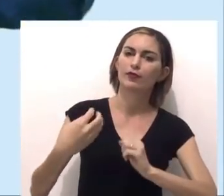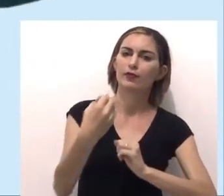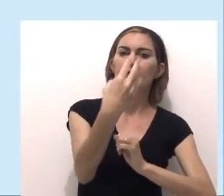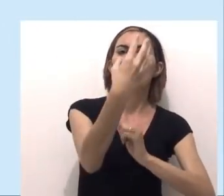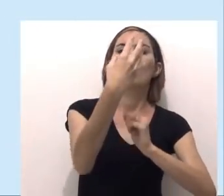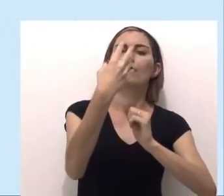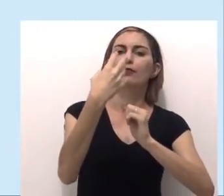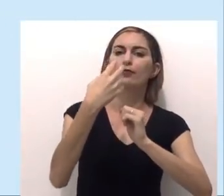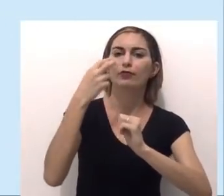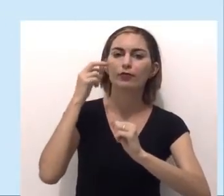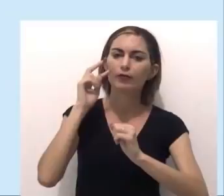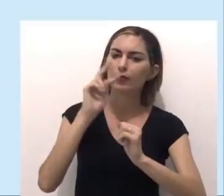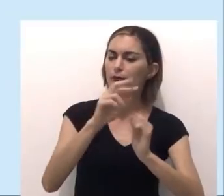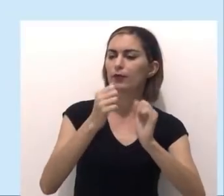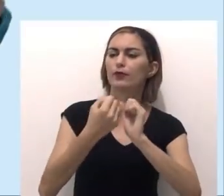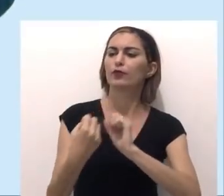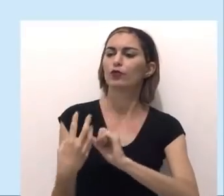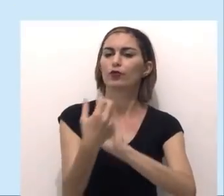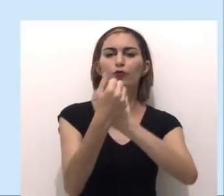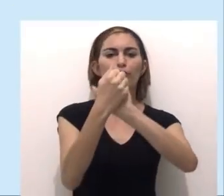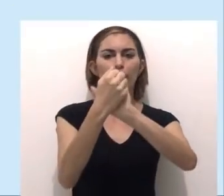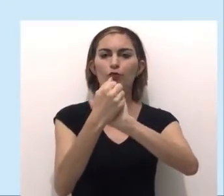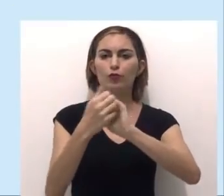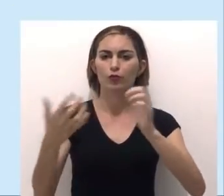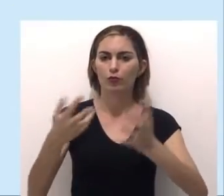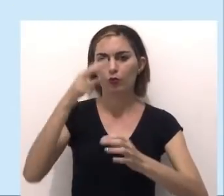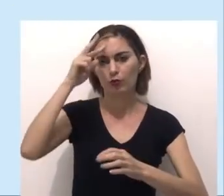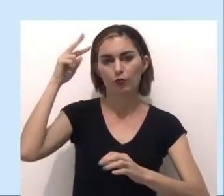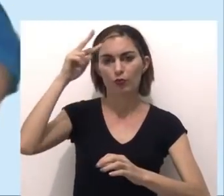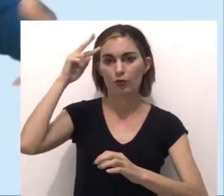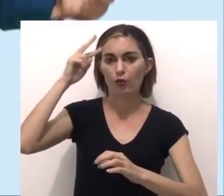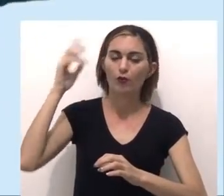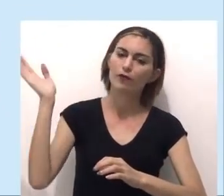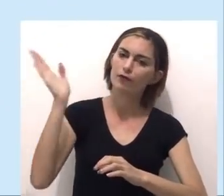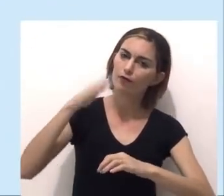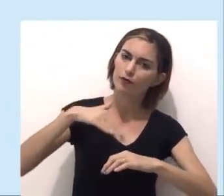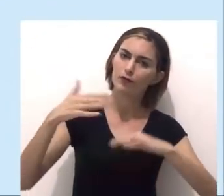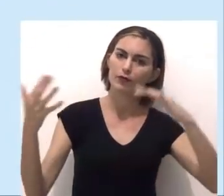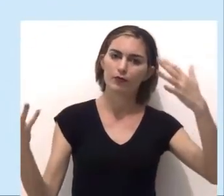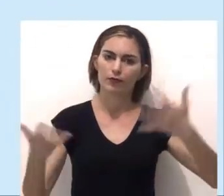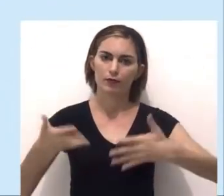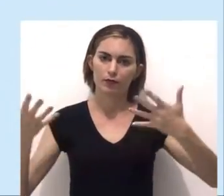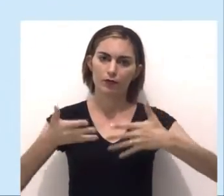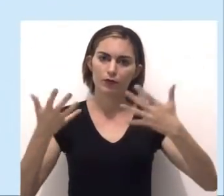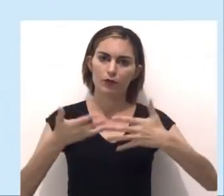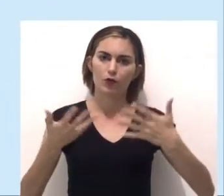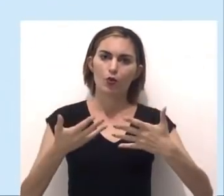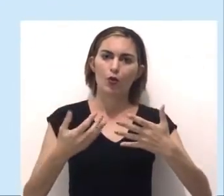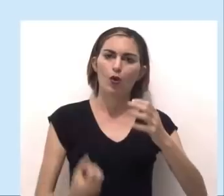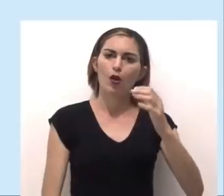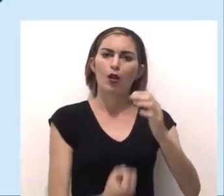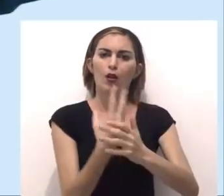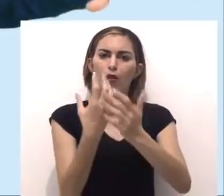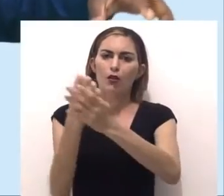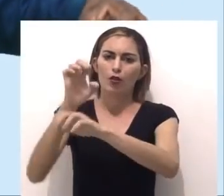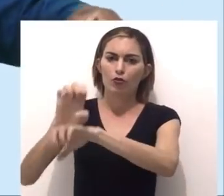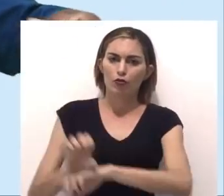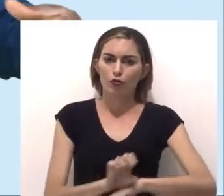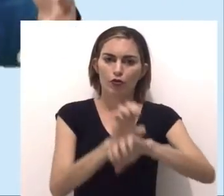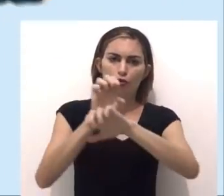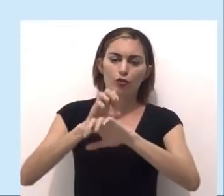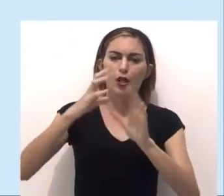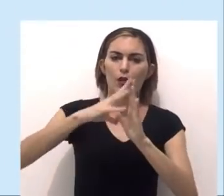viajar comigo. Vem viajar comigo na história. Vem agora para a formação dos